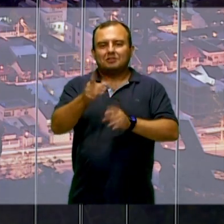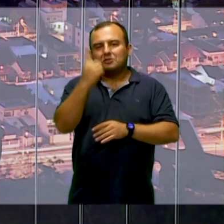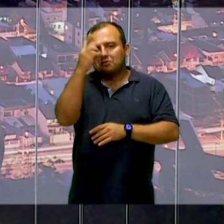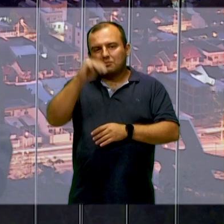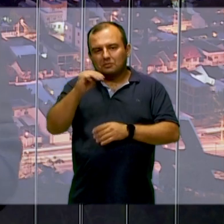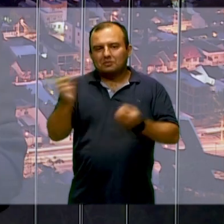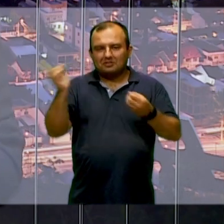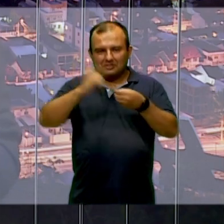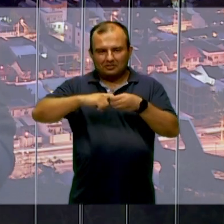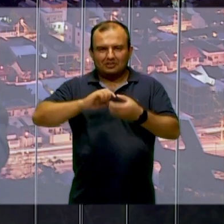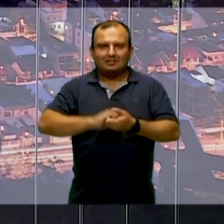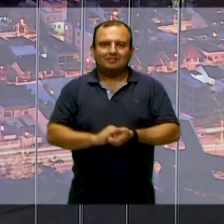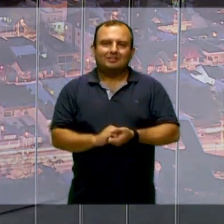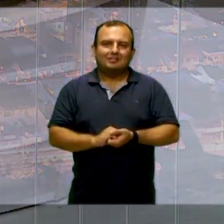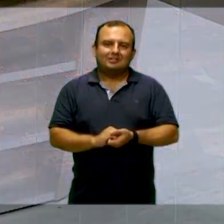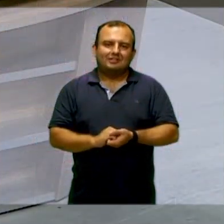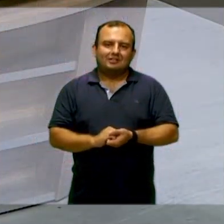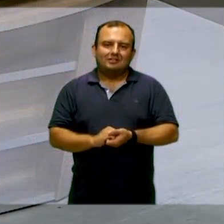um minuto, a gente já volta.